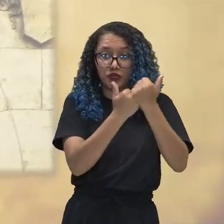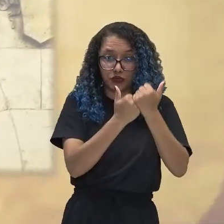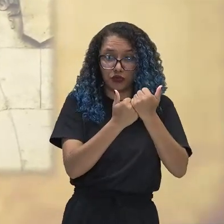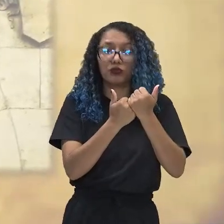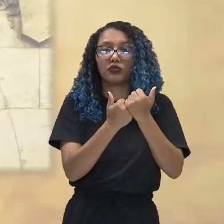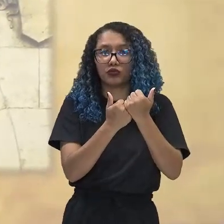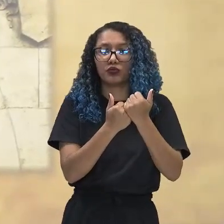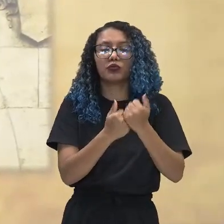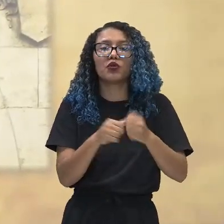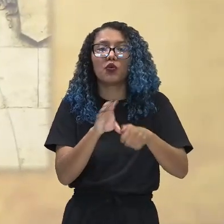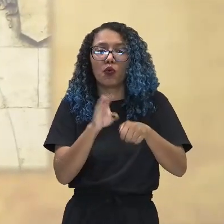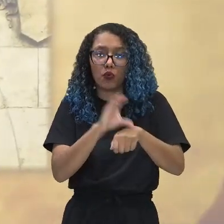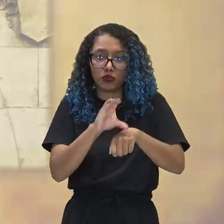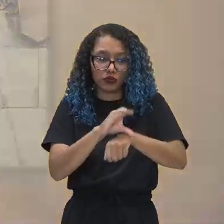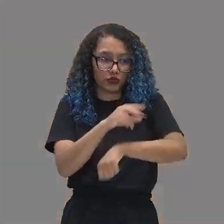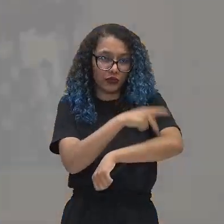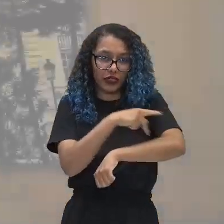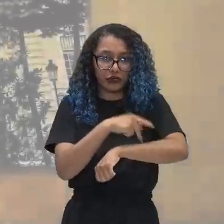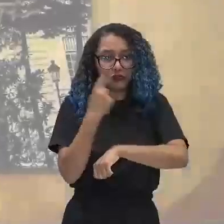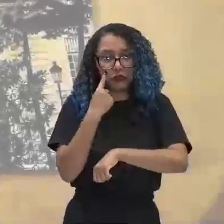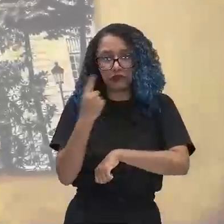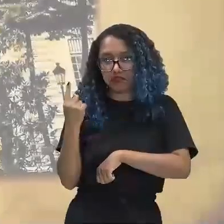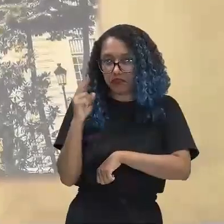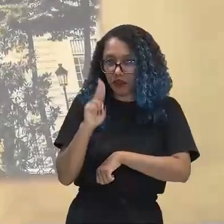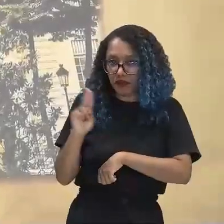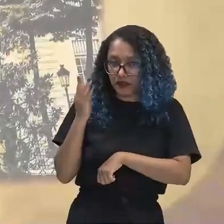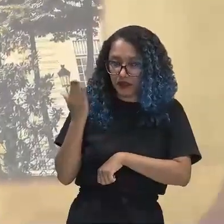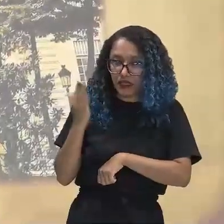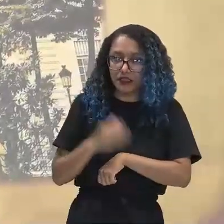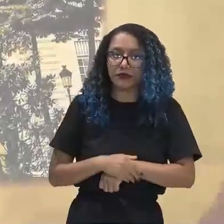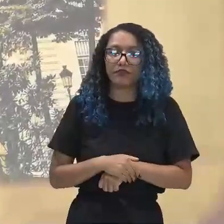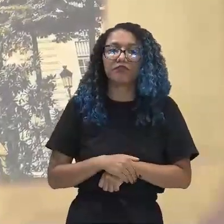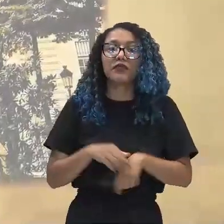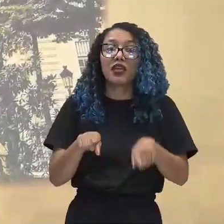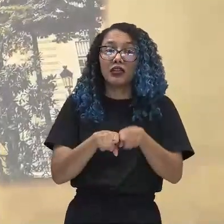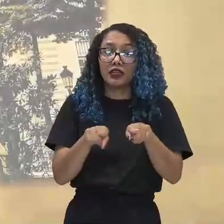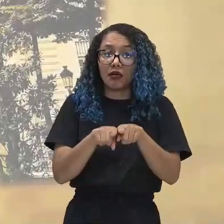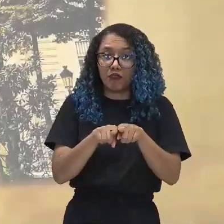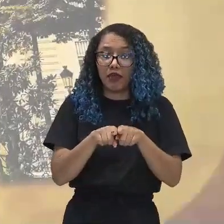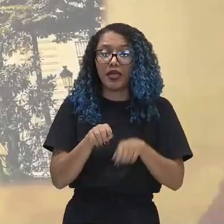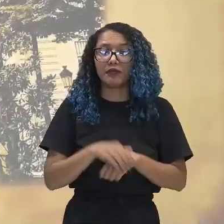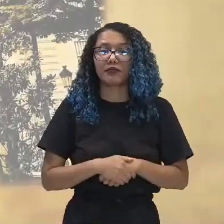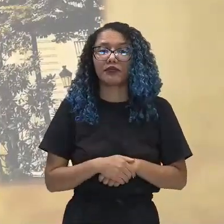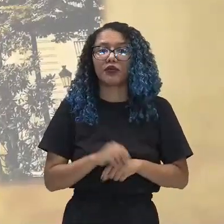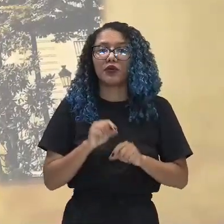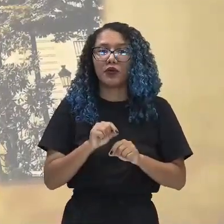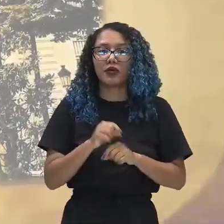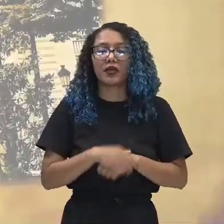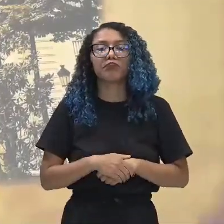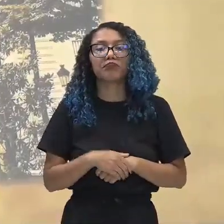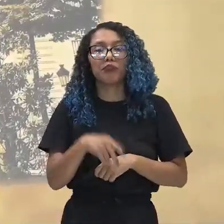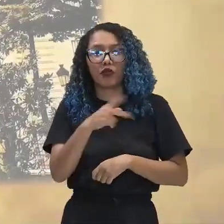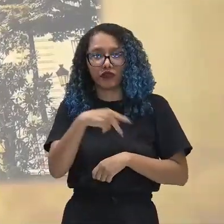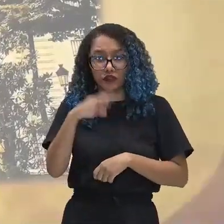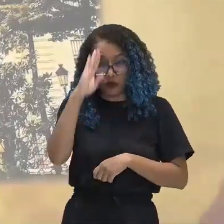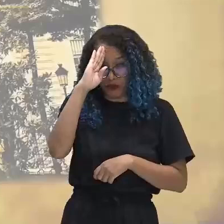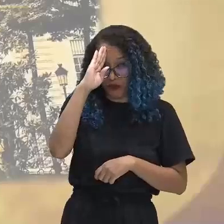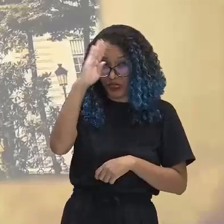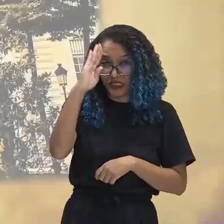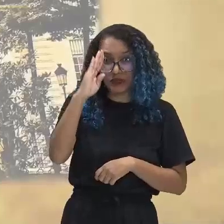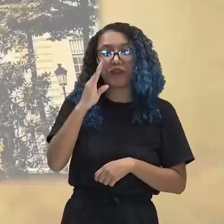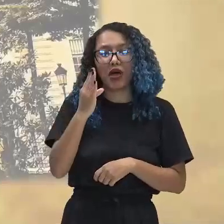Universidade de Sorbonne. Tornou-se professor titular da cadeira em 1906, onde passou a lecionar a disciplina